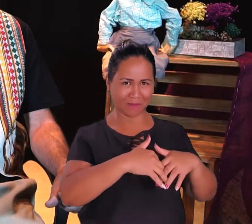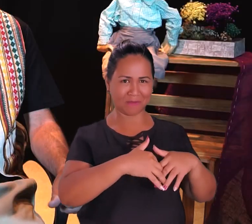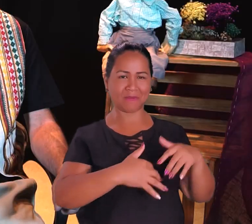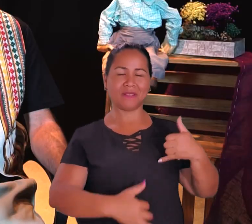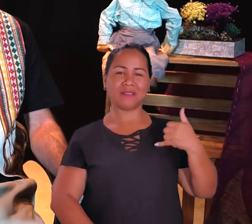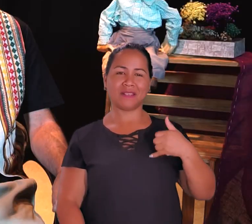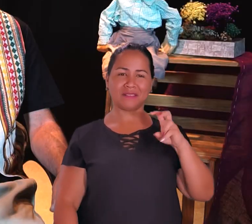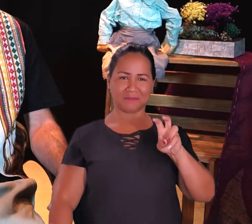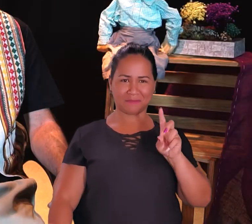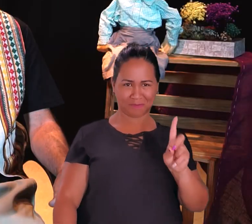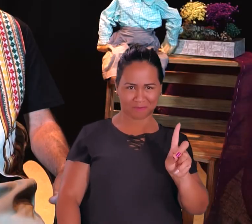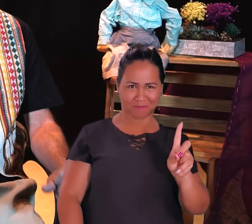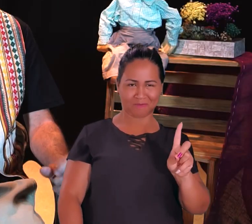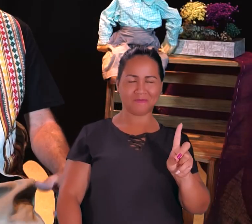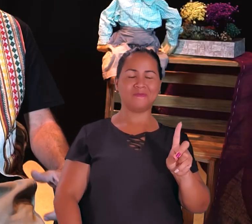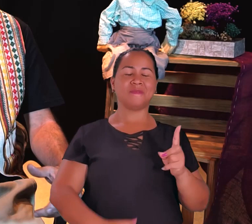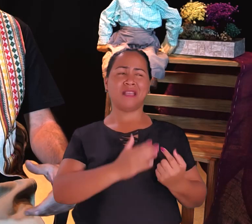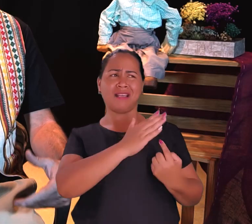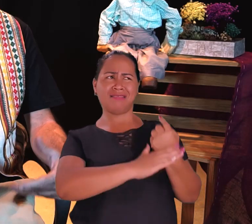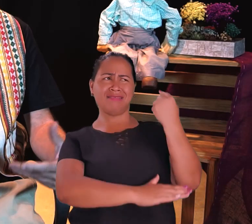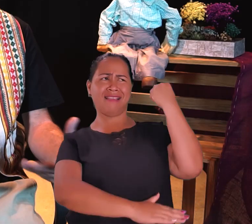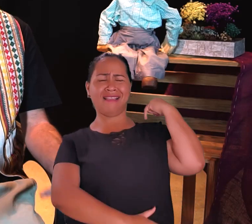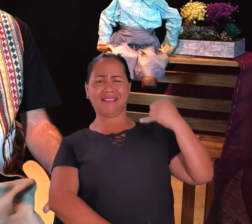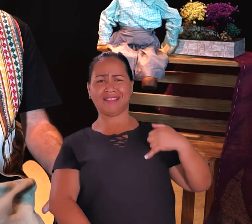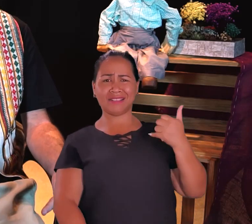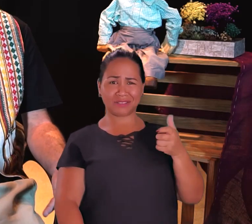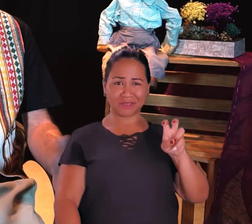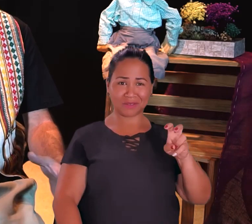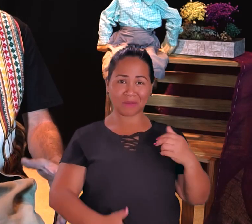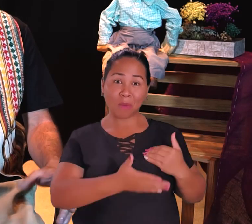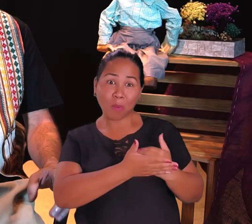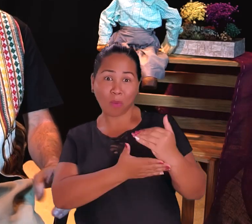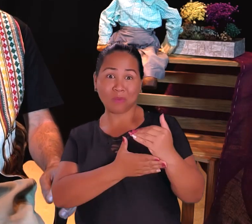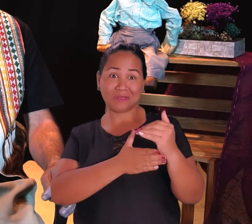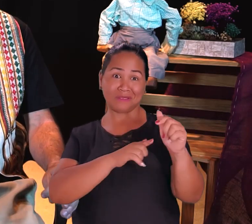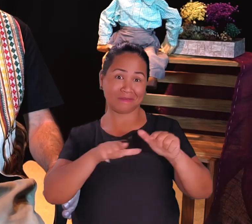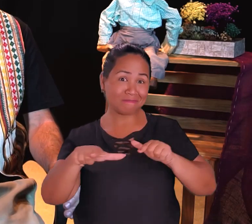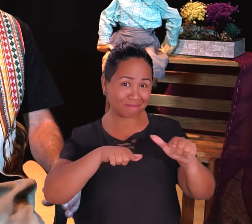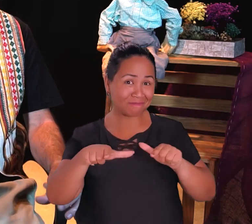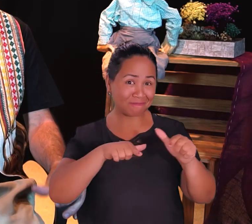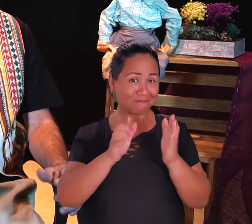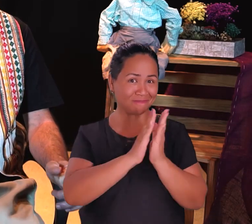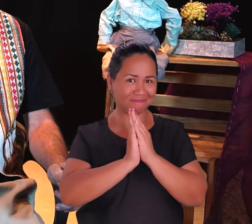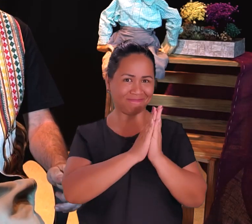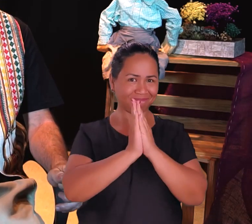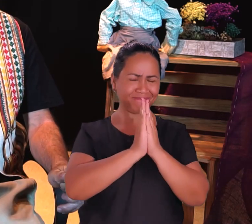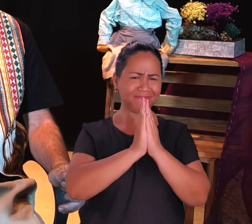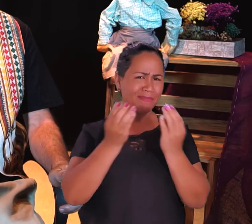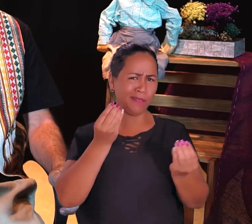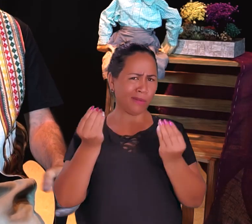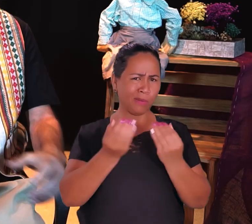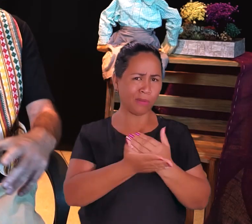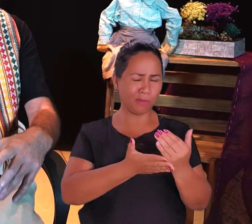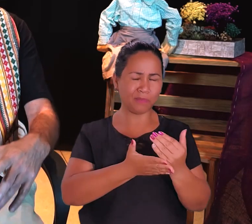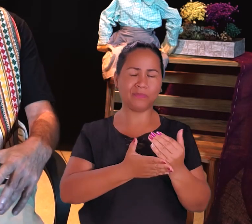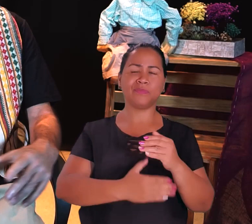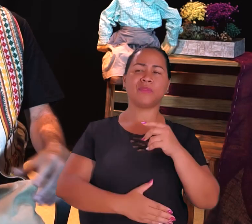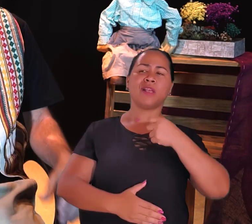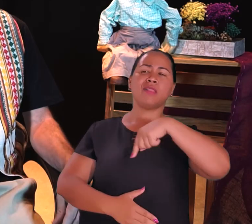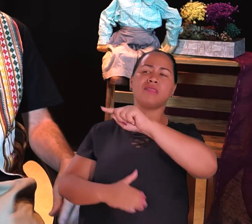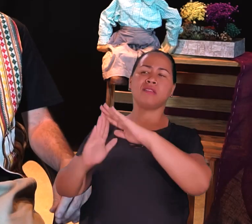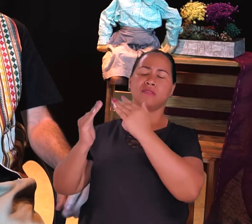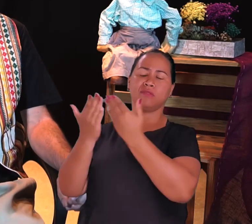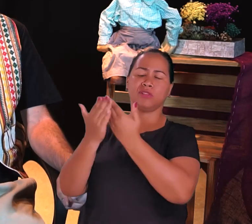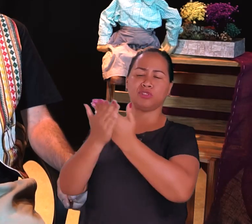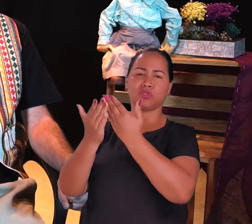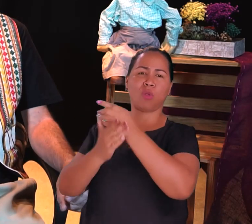E quando eu estudava no CG, teve um dia que foi um espetáculo de mamulengo lá, nesse espaço, lá no